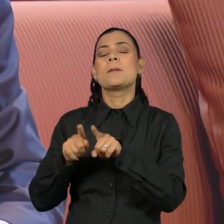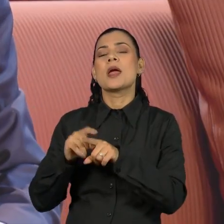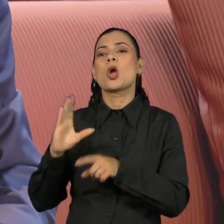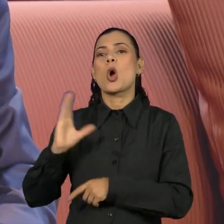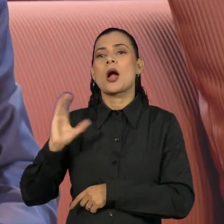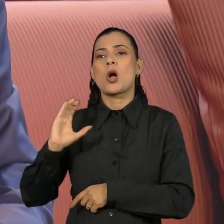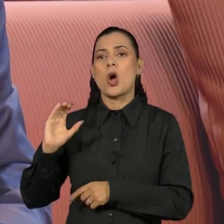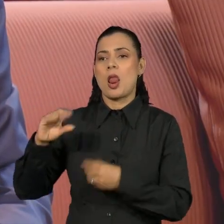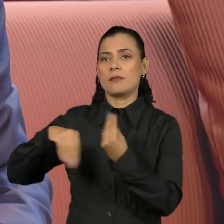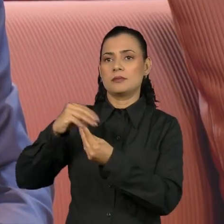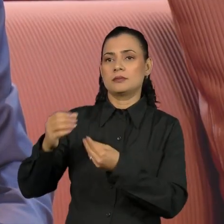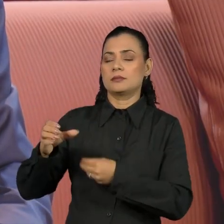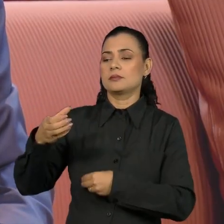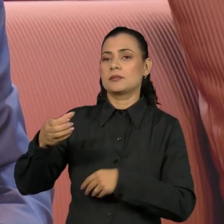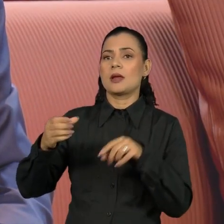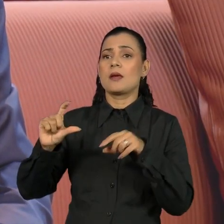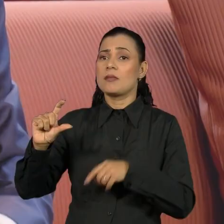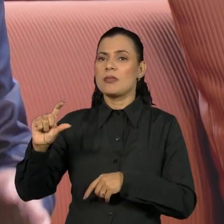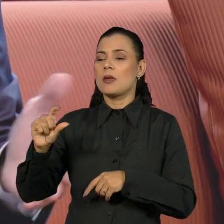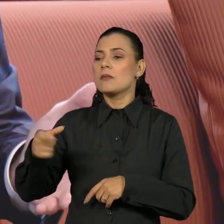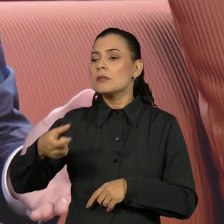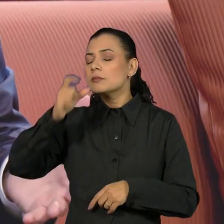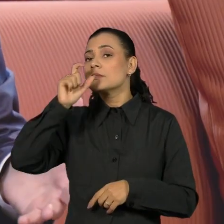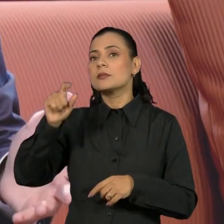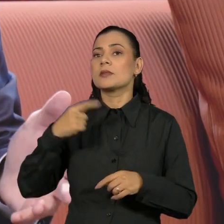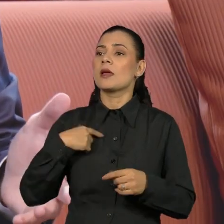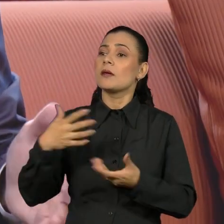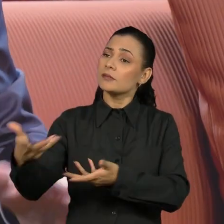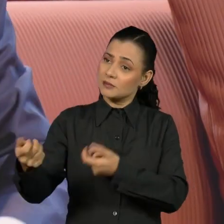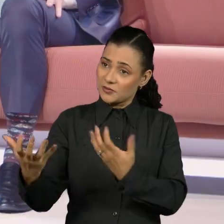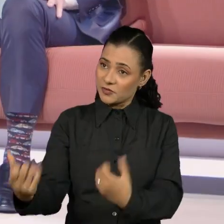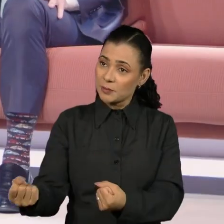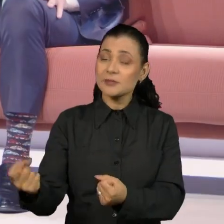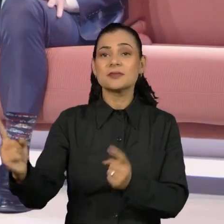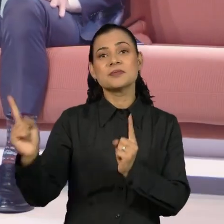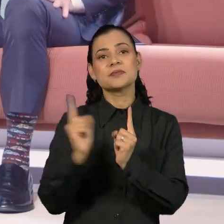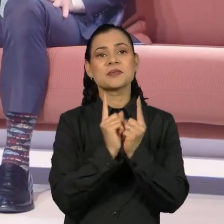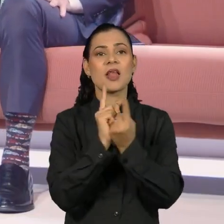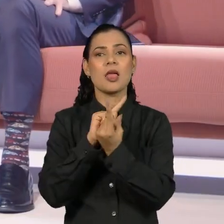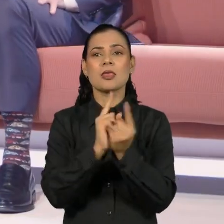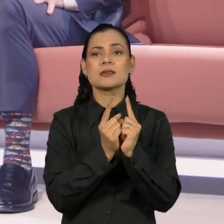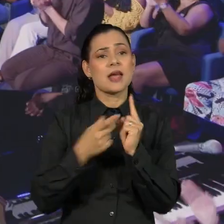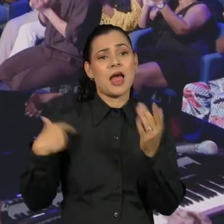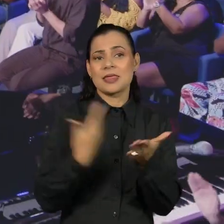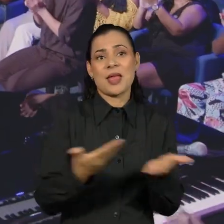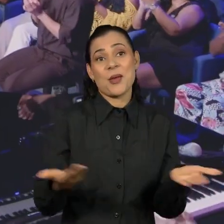Libre, fui lá, tirei a Lu para dançar e estou dançando até hoje, né?